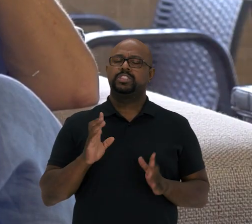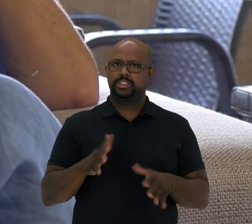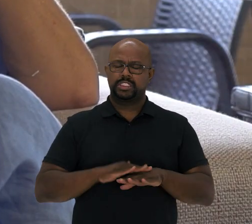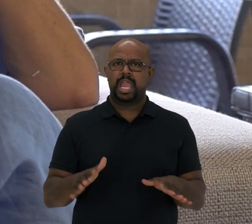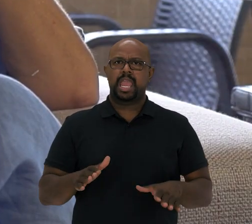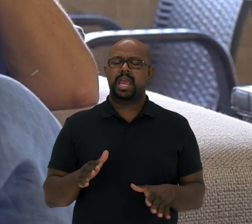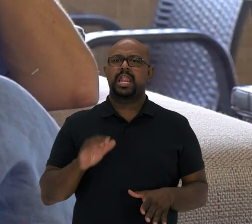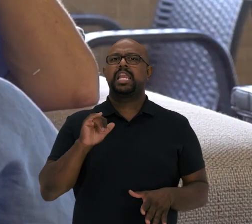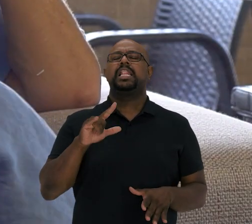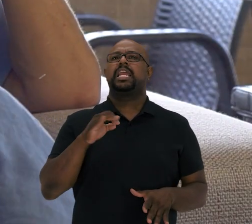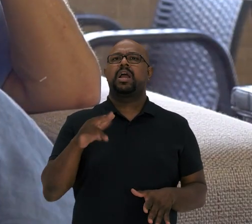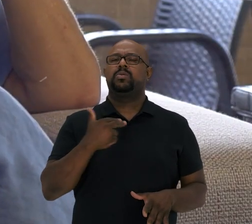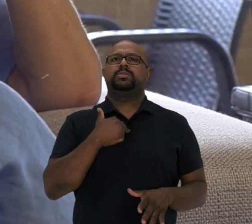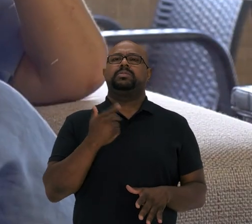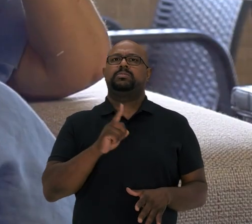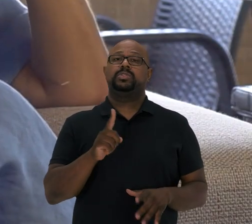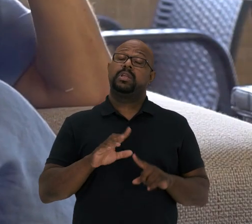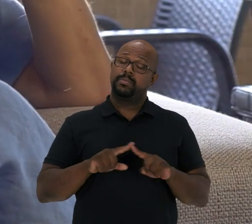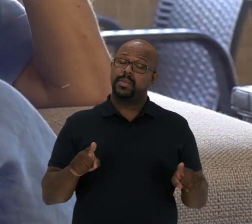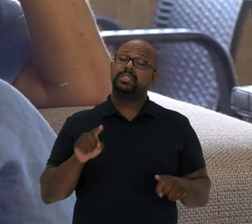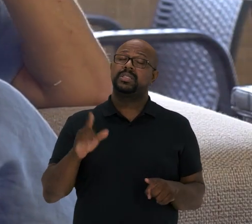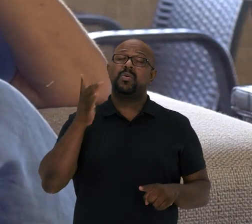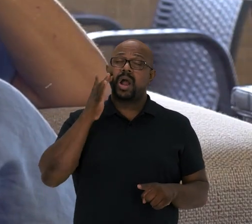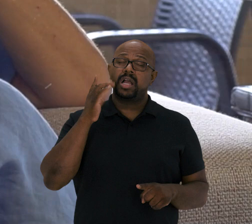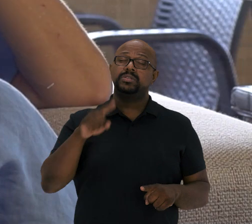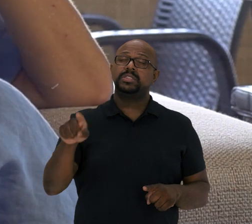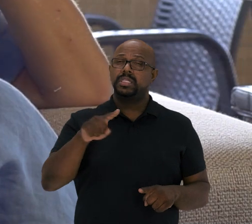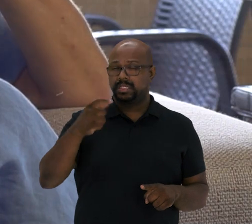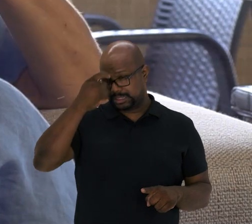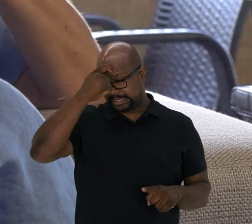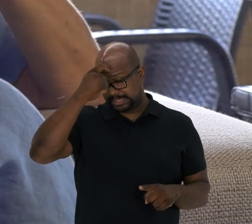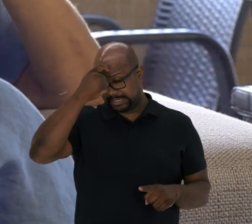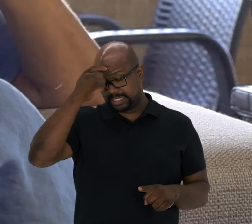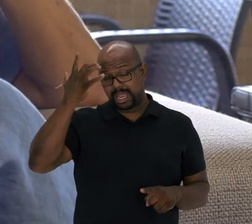mas na verdade já era ilegal, né? Já era ilegal, mas acontece que eu acho que ele